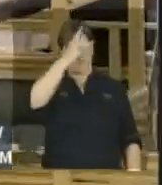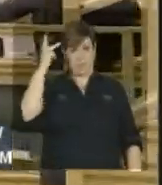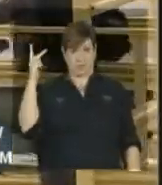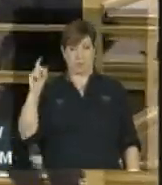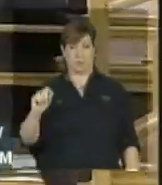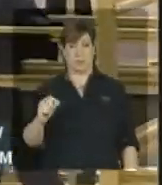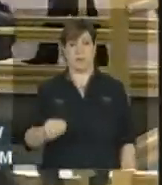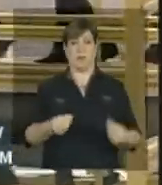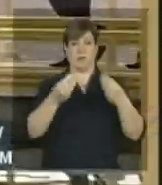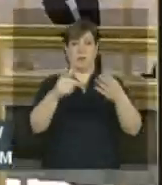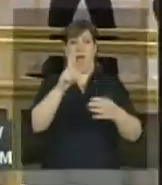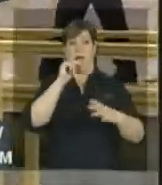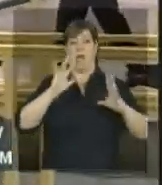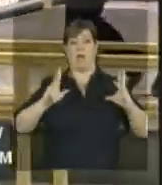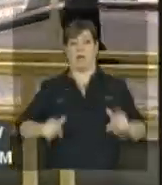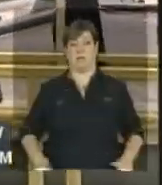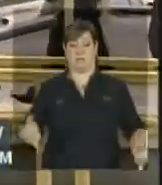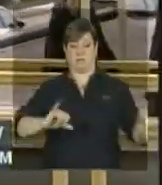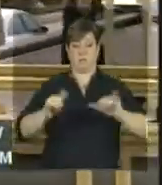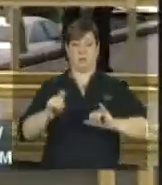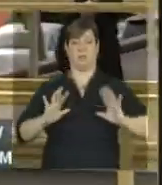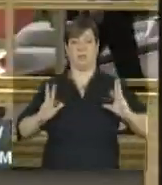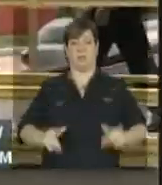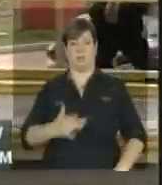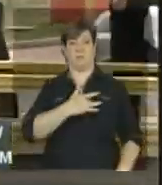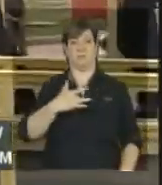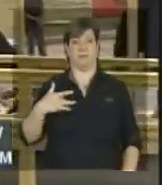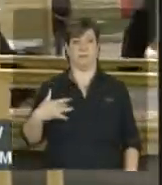pessoas, levando água potável.